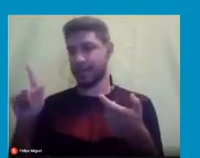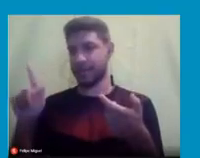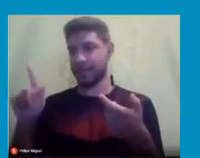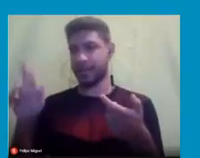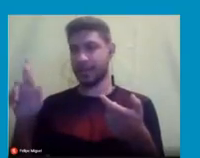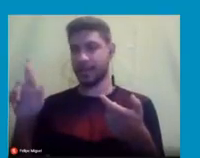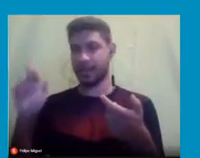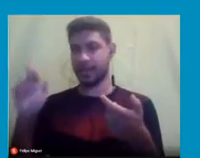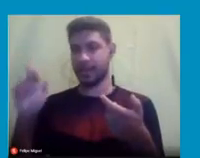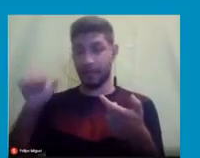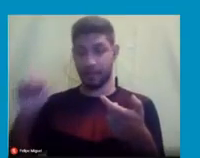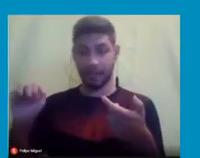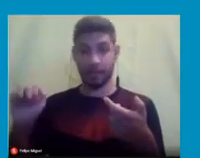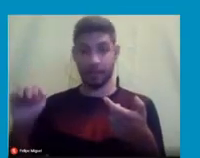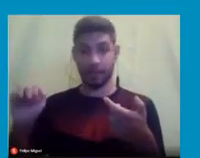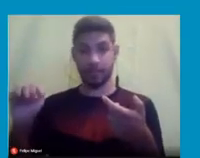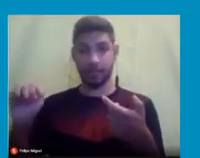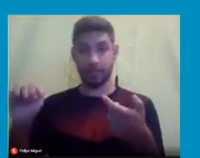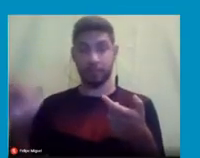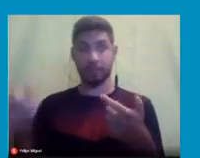escravizados matavam seus senhores.